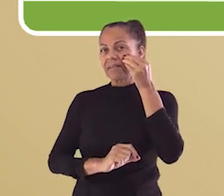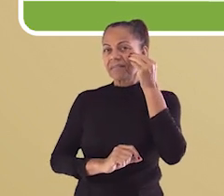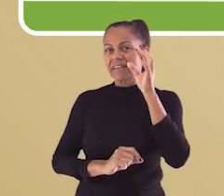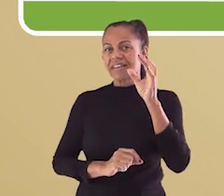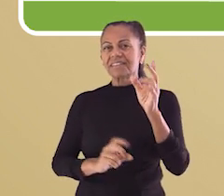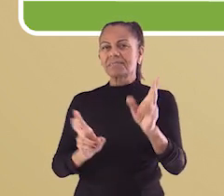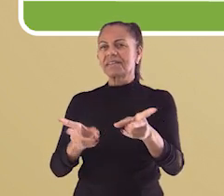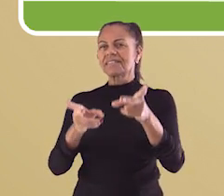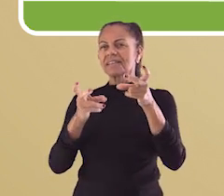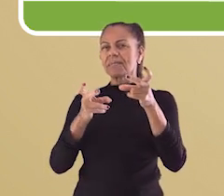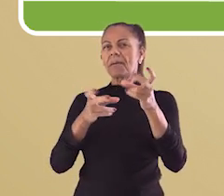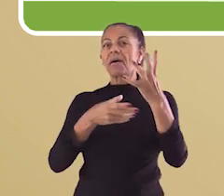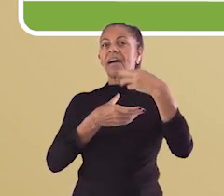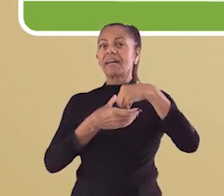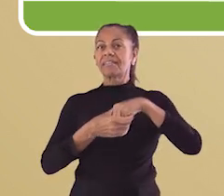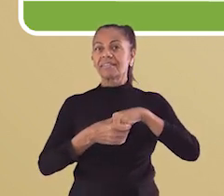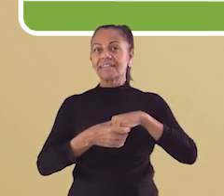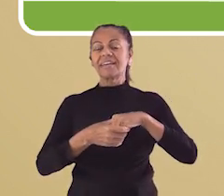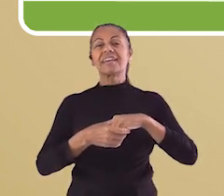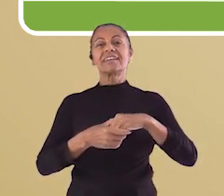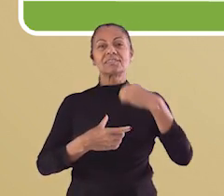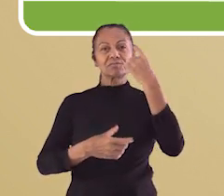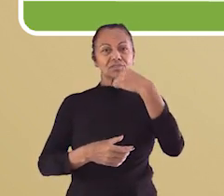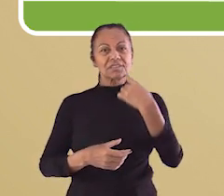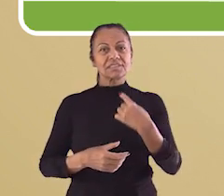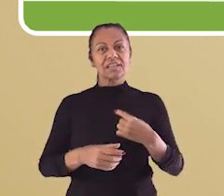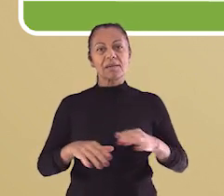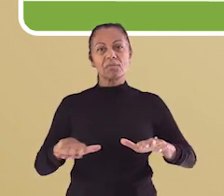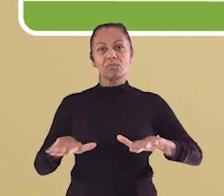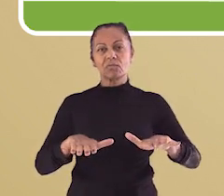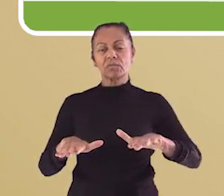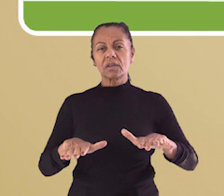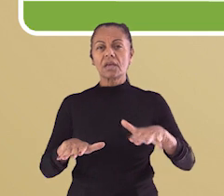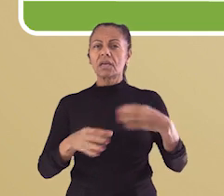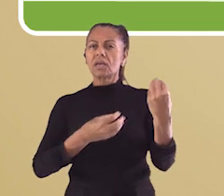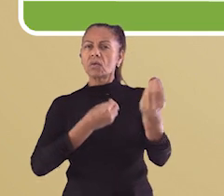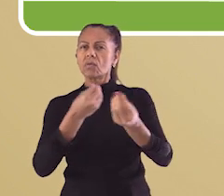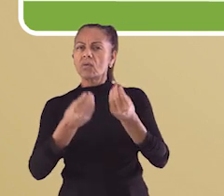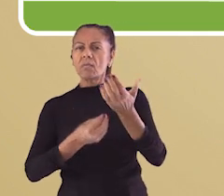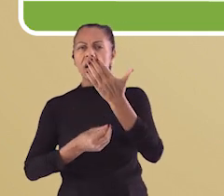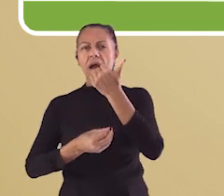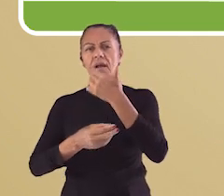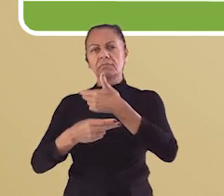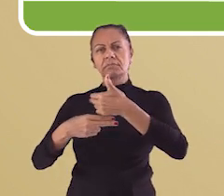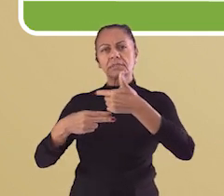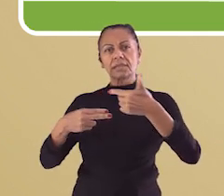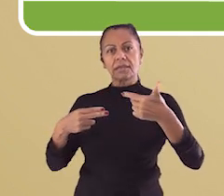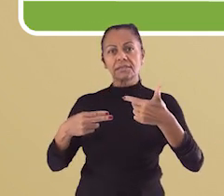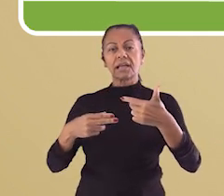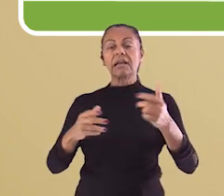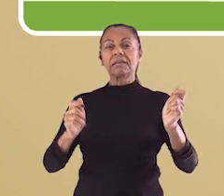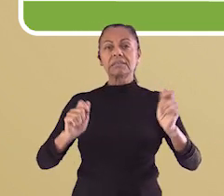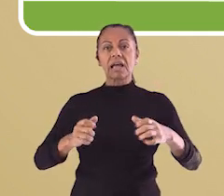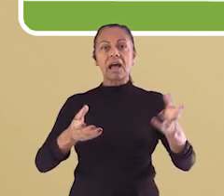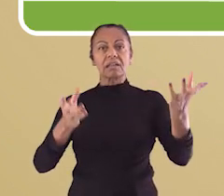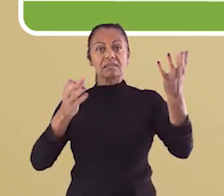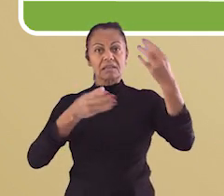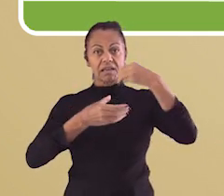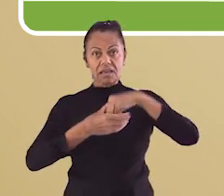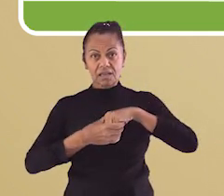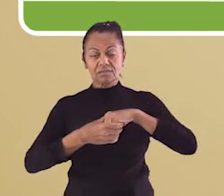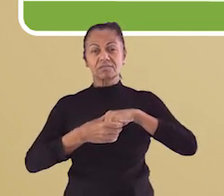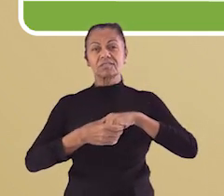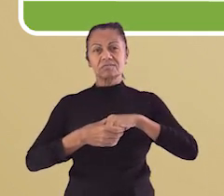locomotor. Além de fazermos juntos um experimento ao qual aprendemos mais sobre o nosso sistema locomotor e